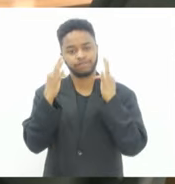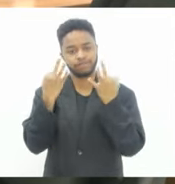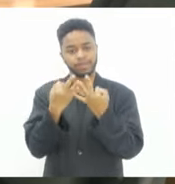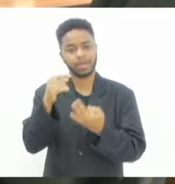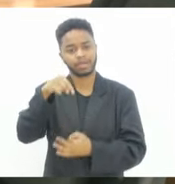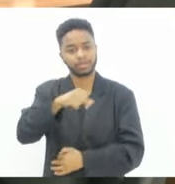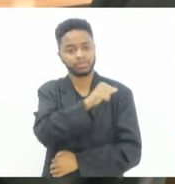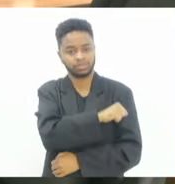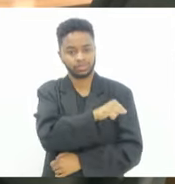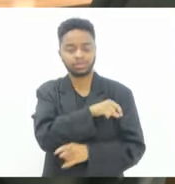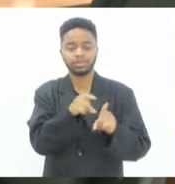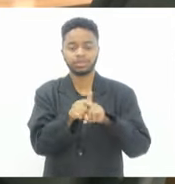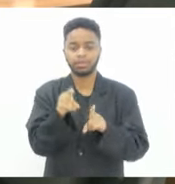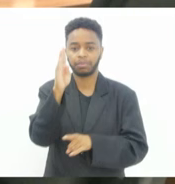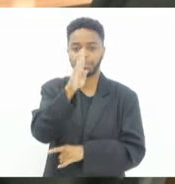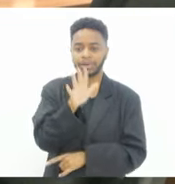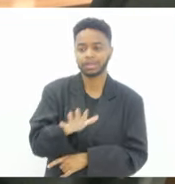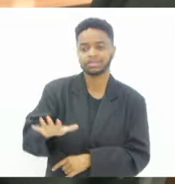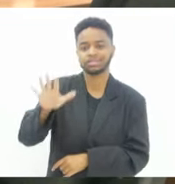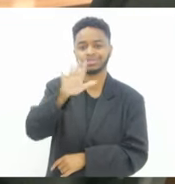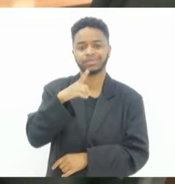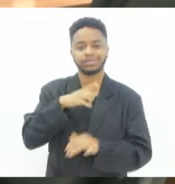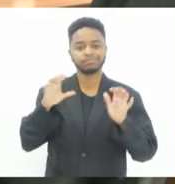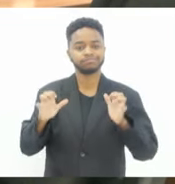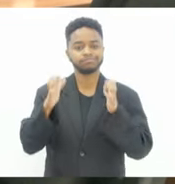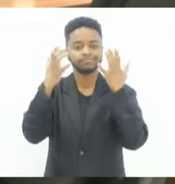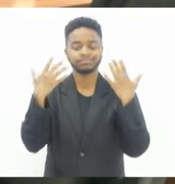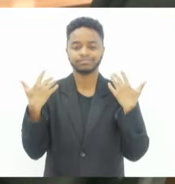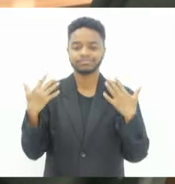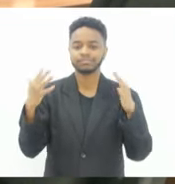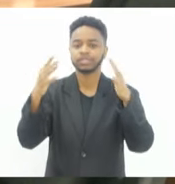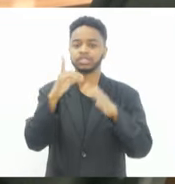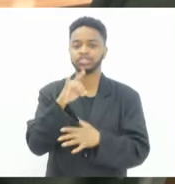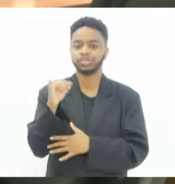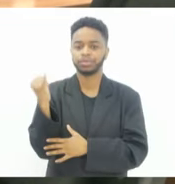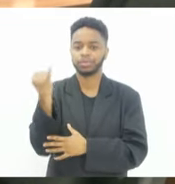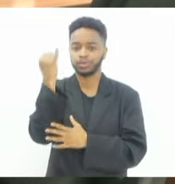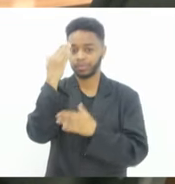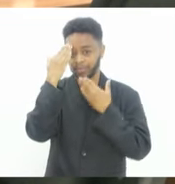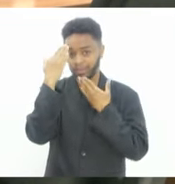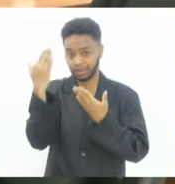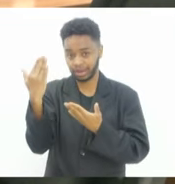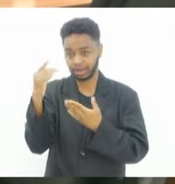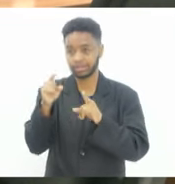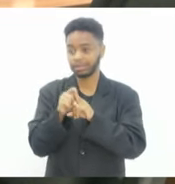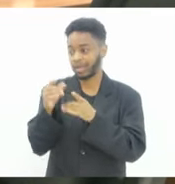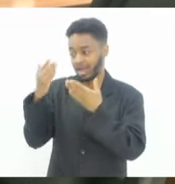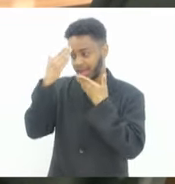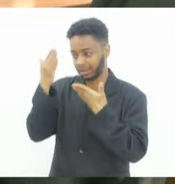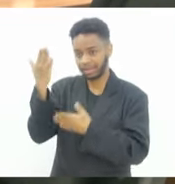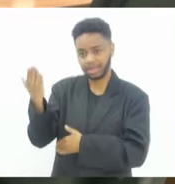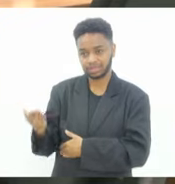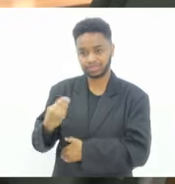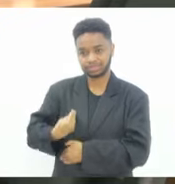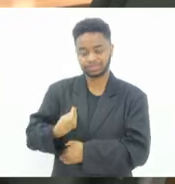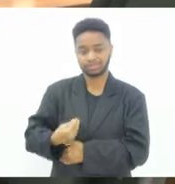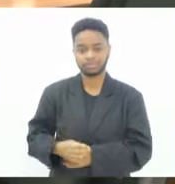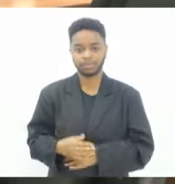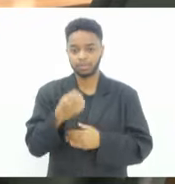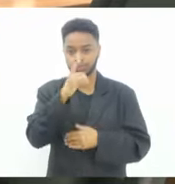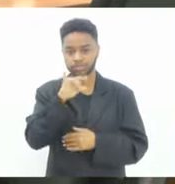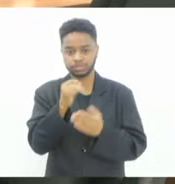Brasil inteiro, e muita festa para comemorar essa data tão importante. Muito obrigado aí, agradece ao Frei. Bom dia para